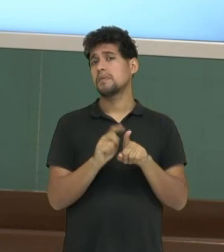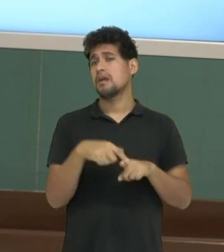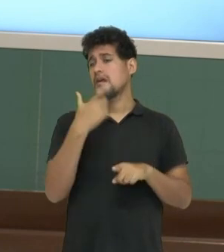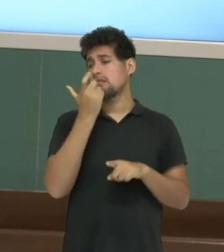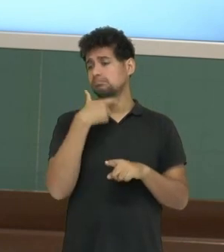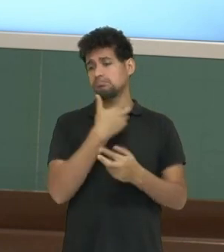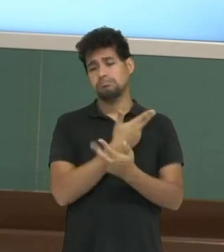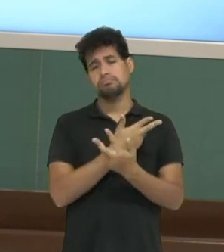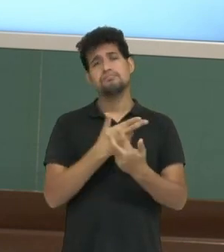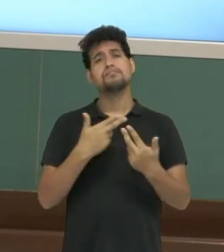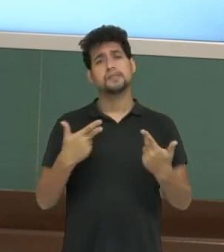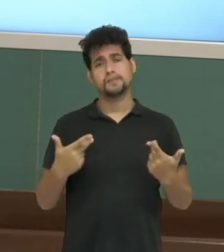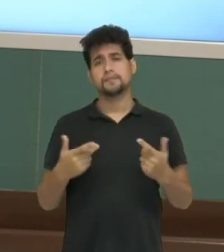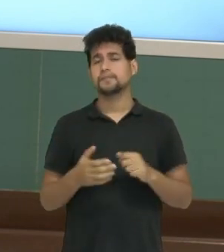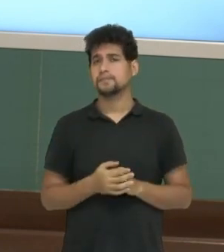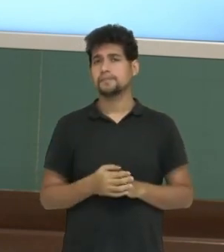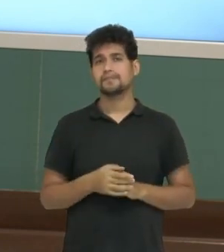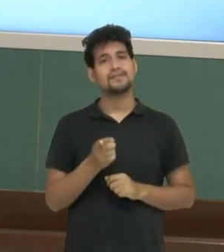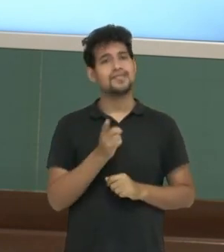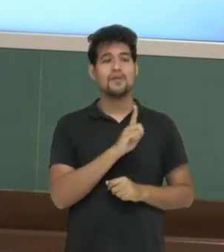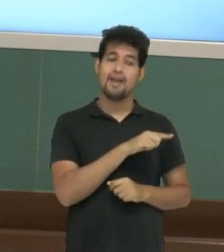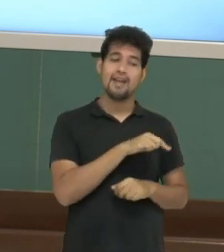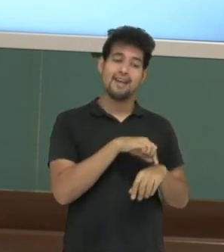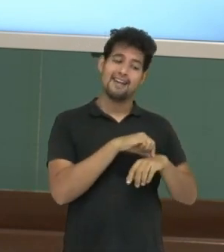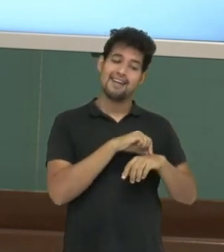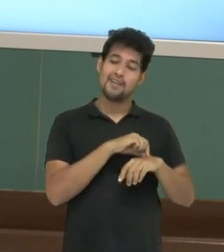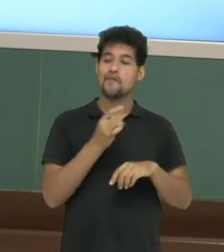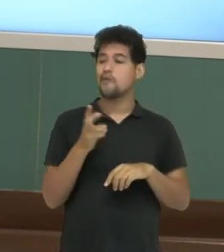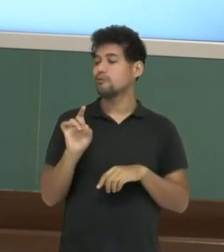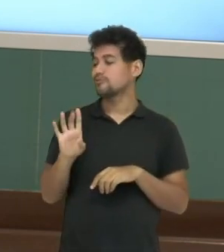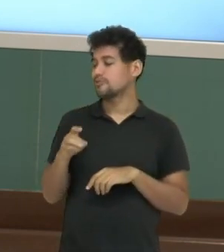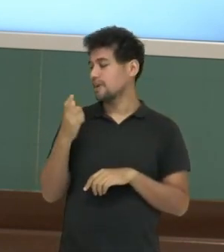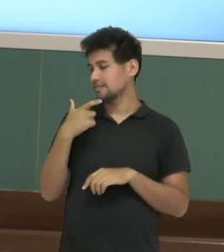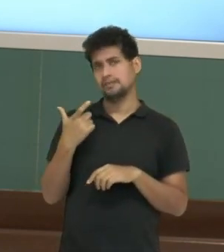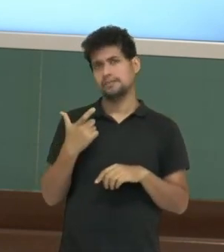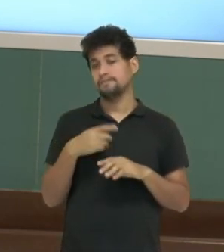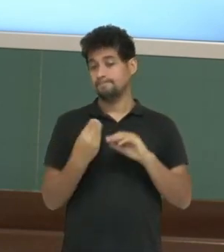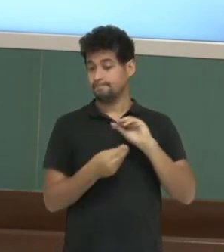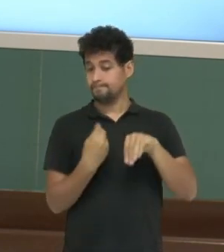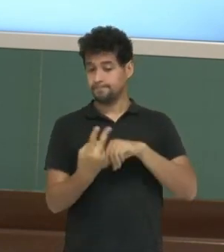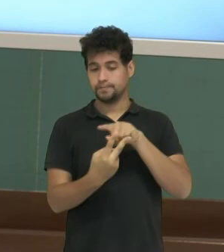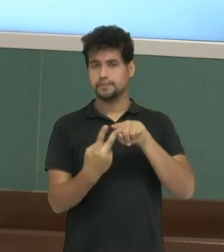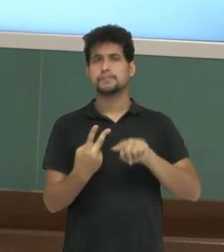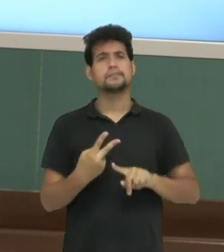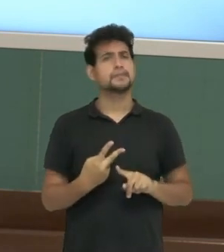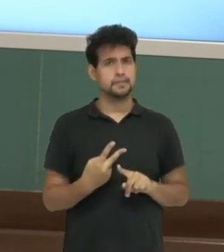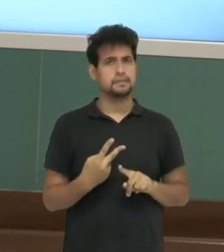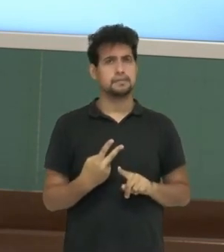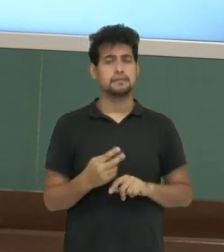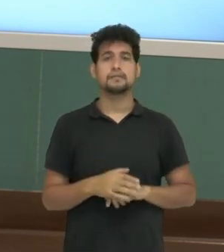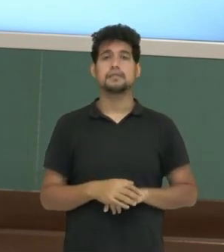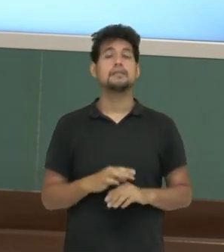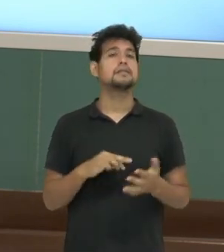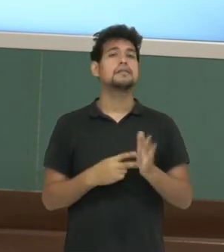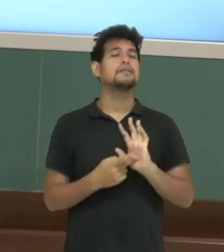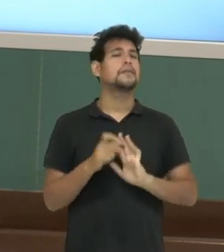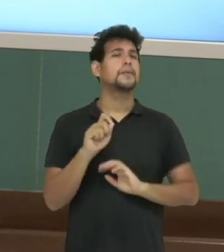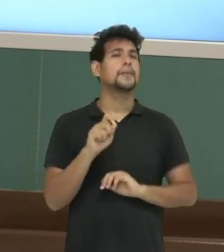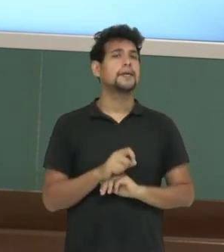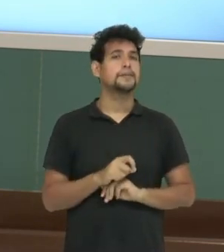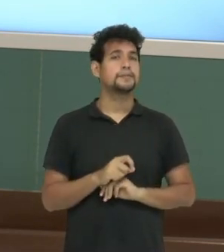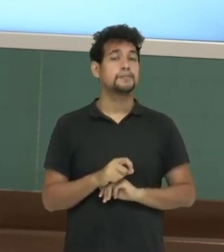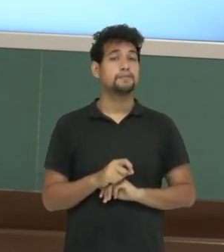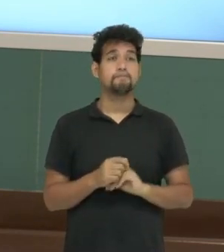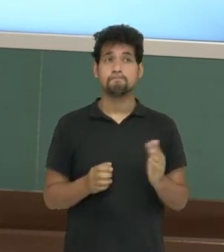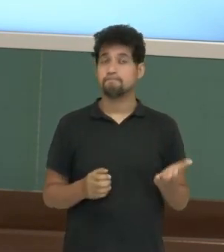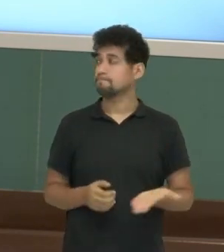de vegetais. Não é nem carnívoro e nem herbívoro. Muito bem, então são esses